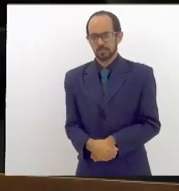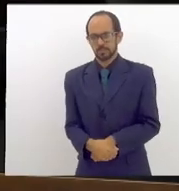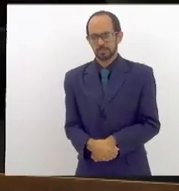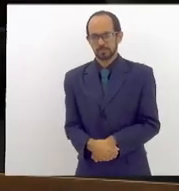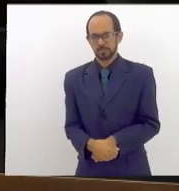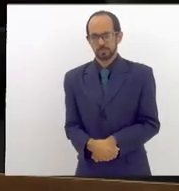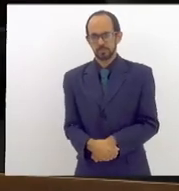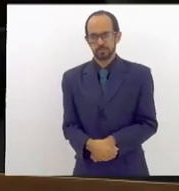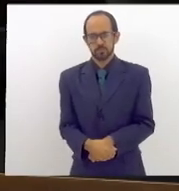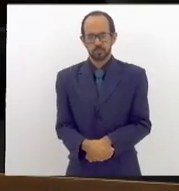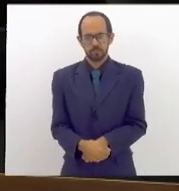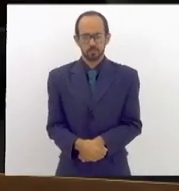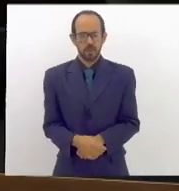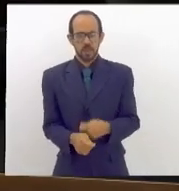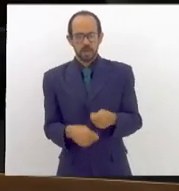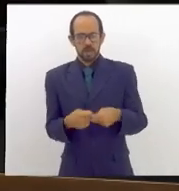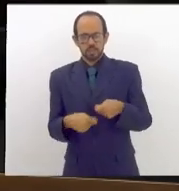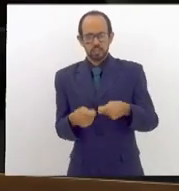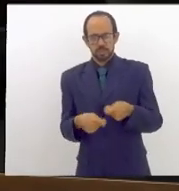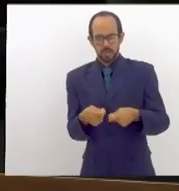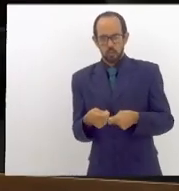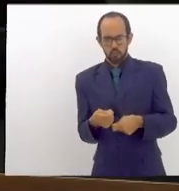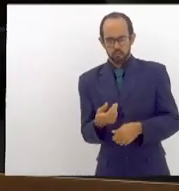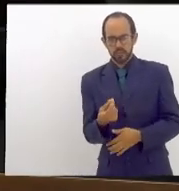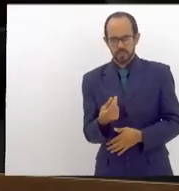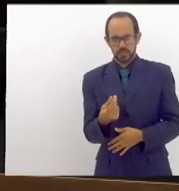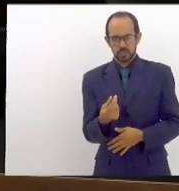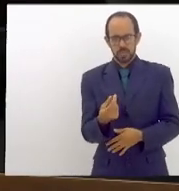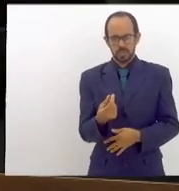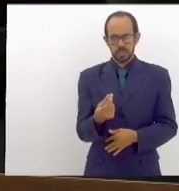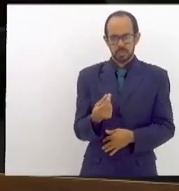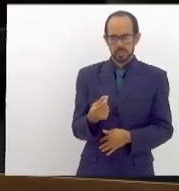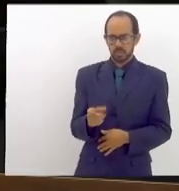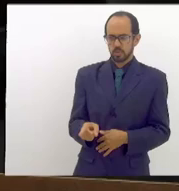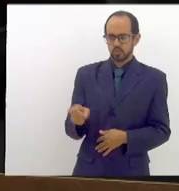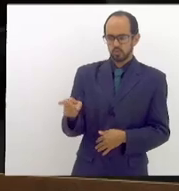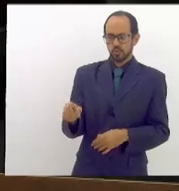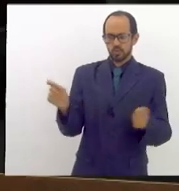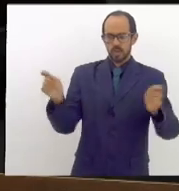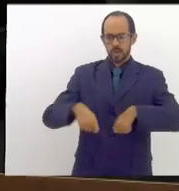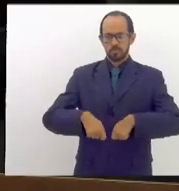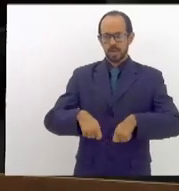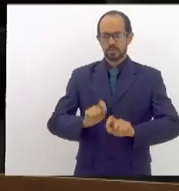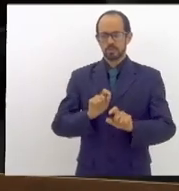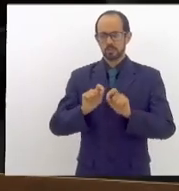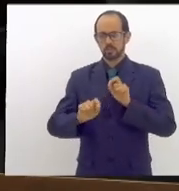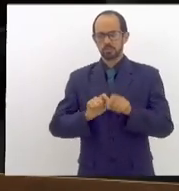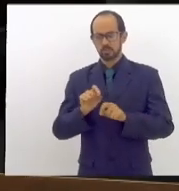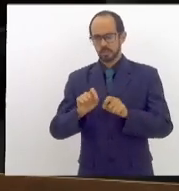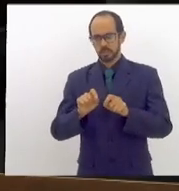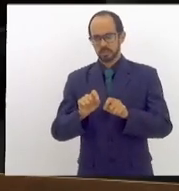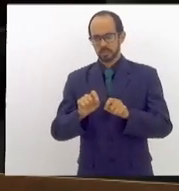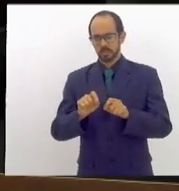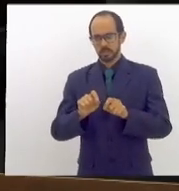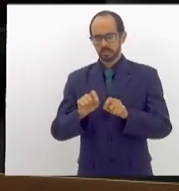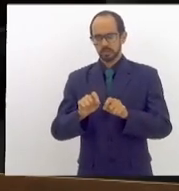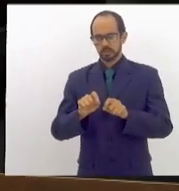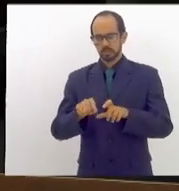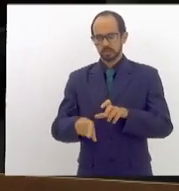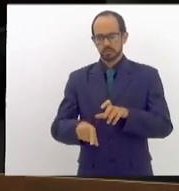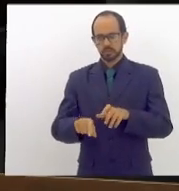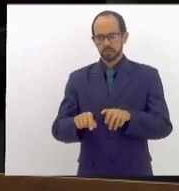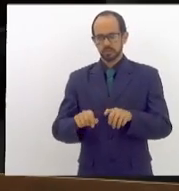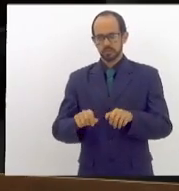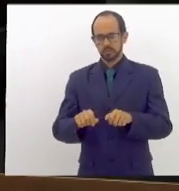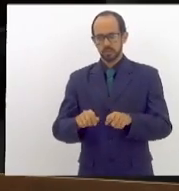na área da gestão financeira o seu forro capaz de botar de